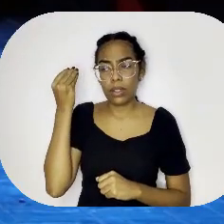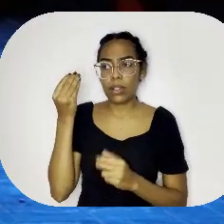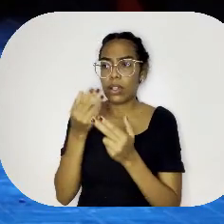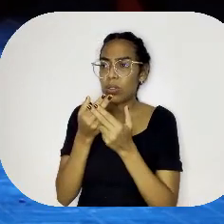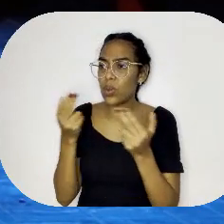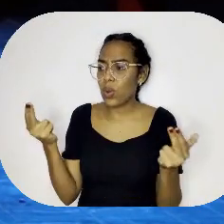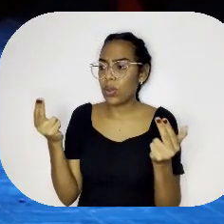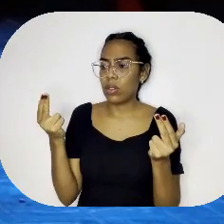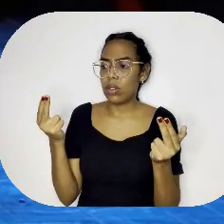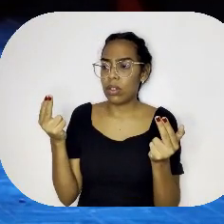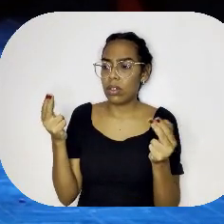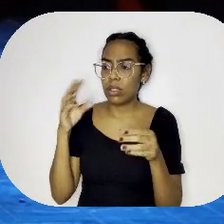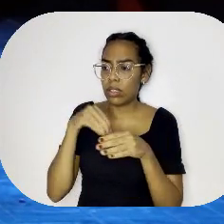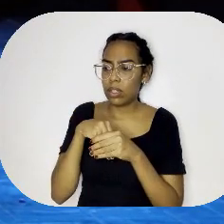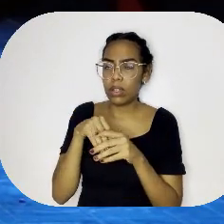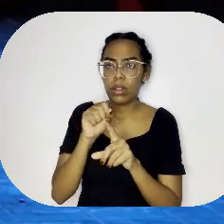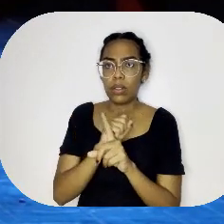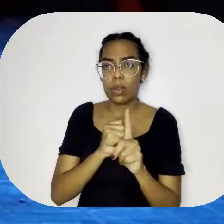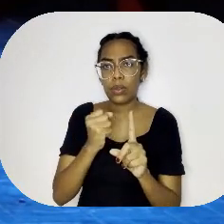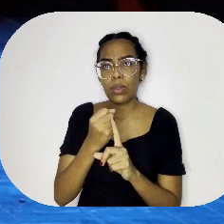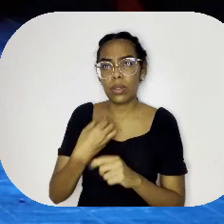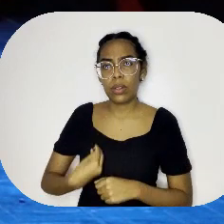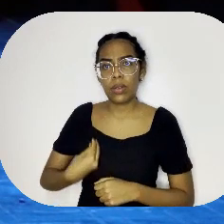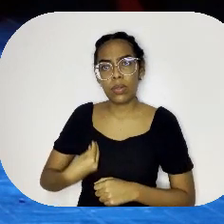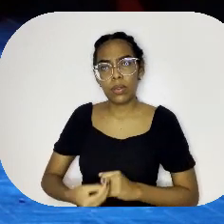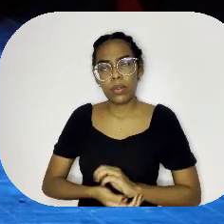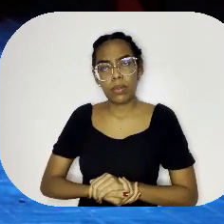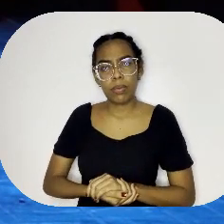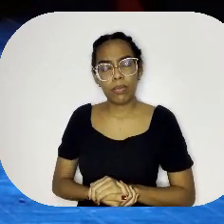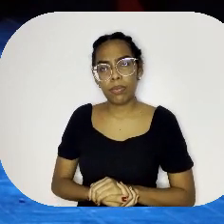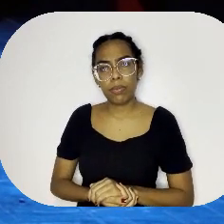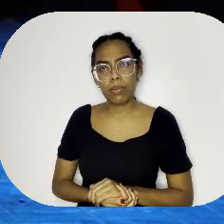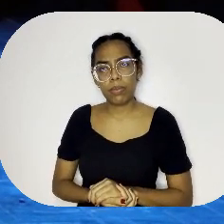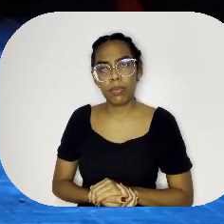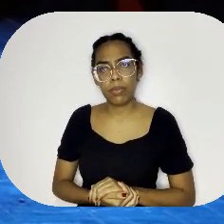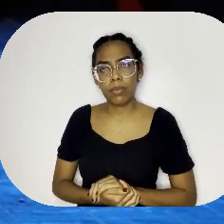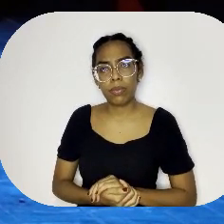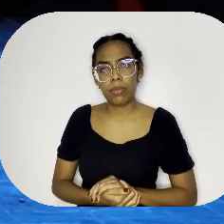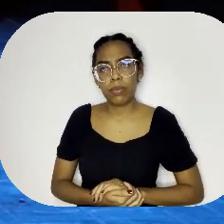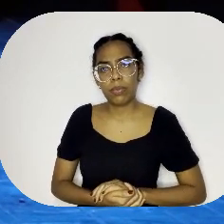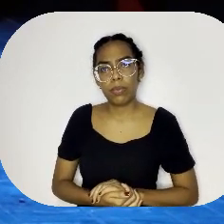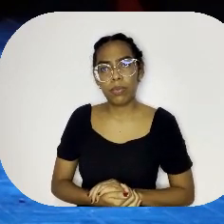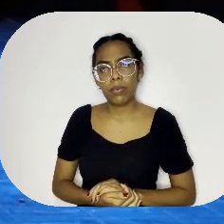da modernidade pela sobrevivência. Mani Padme. Oyeye Chorodo.